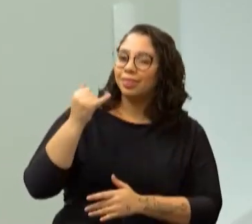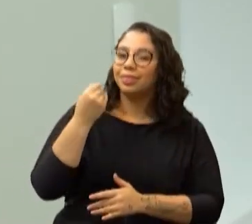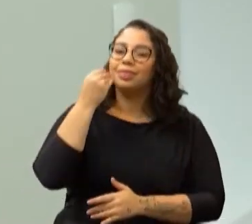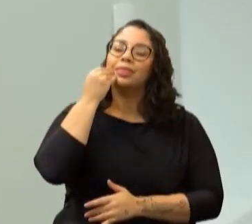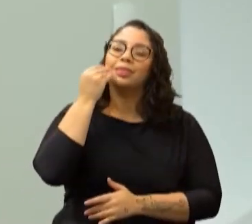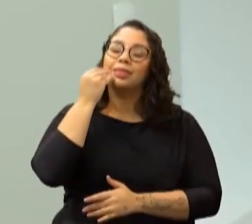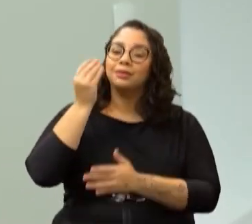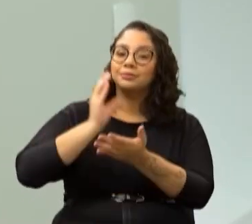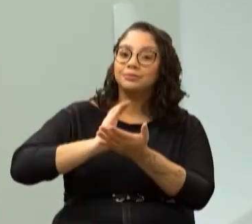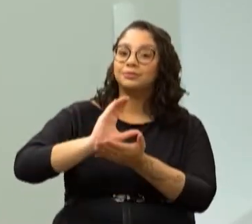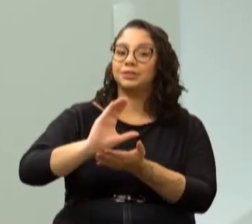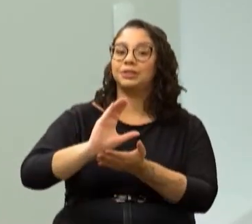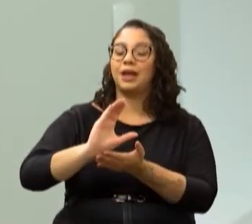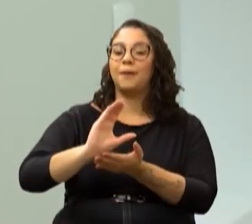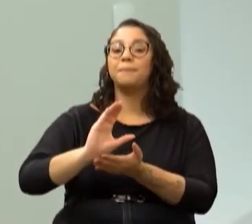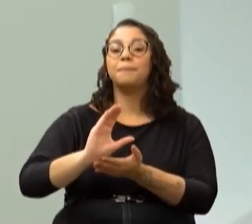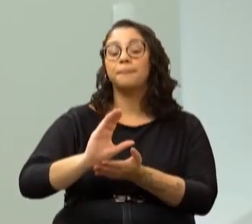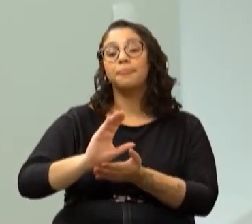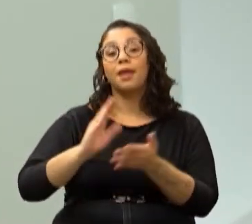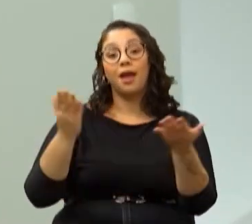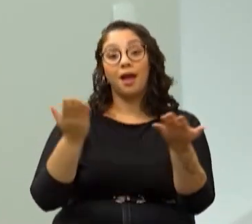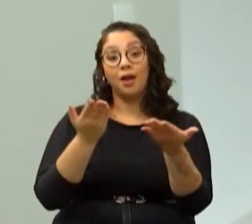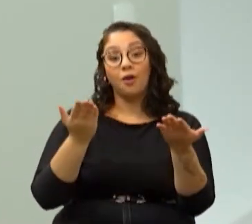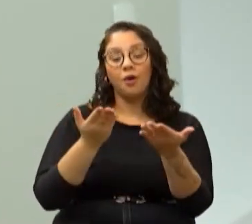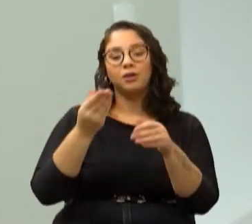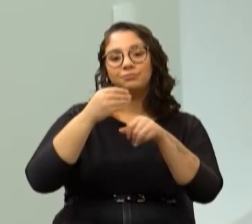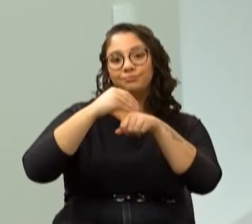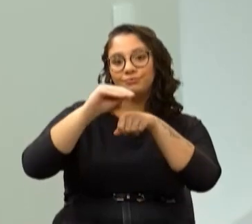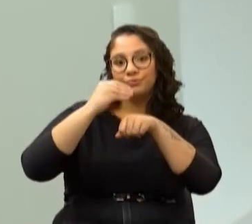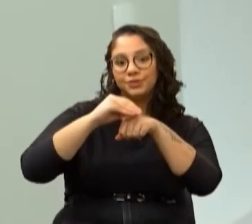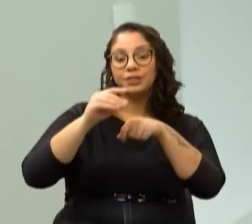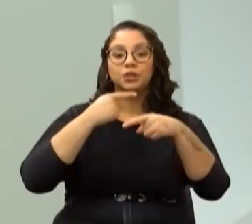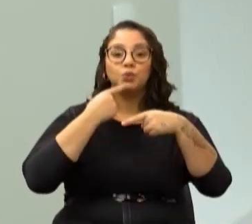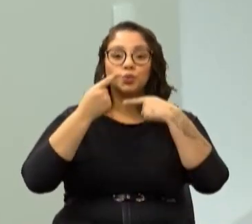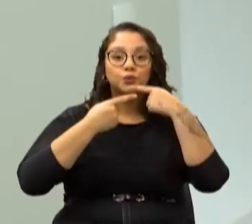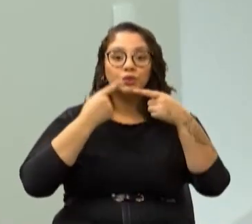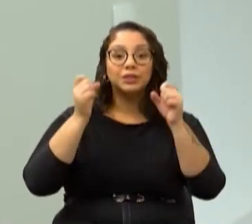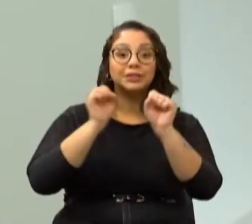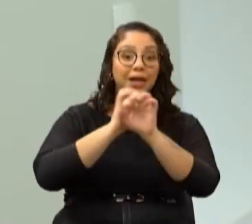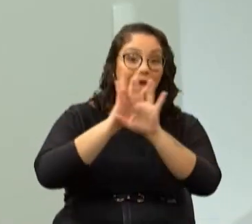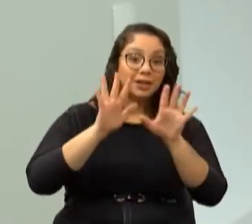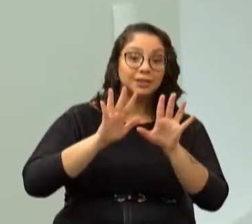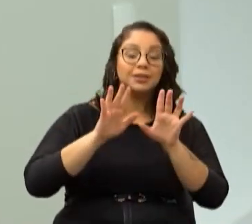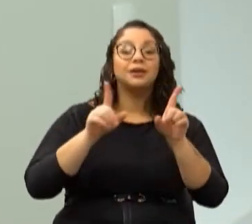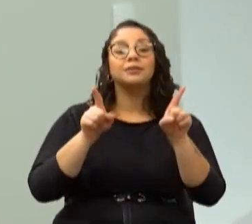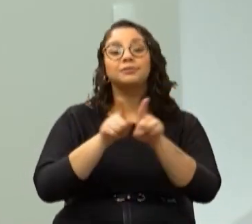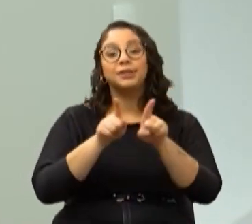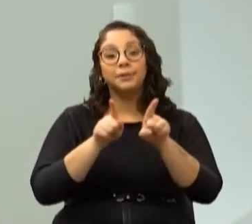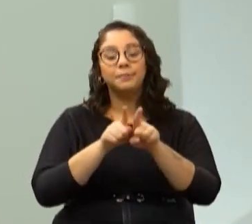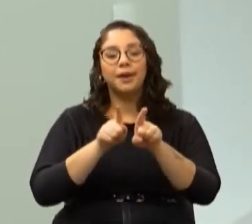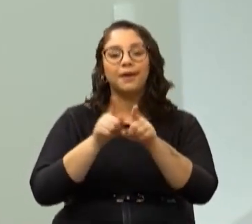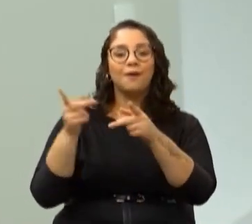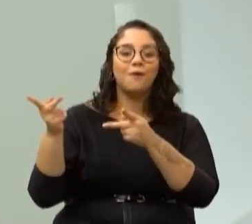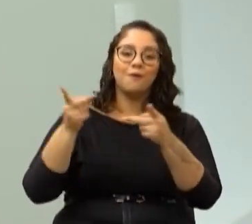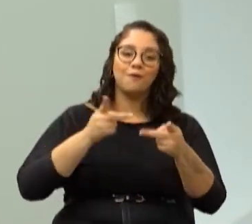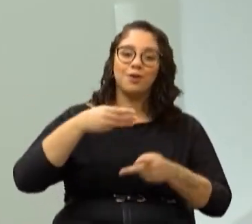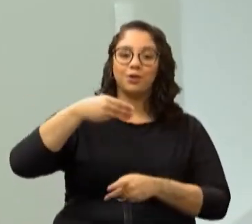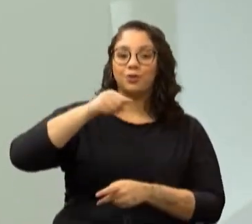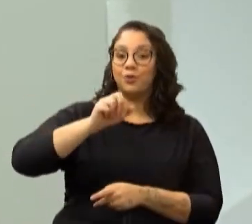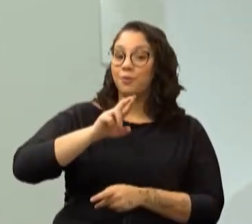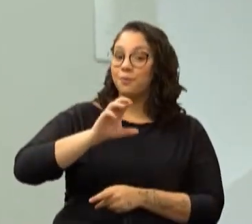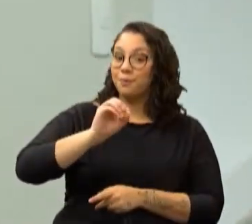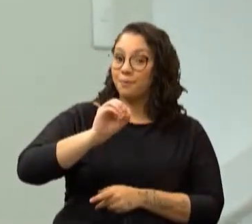mundo dos investimentos e aplicações, nós vamos dar dicas, tirar dúvidas de vocês. E para isso a gente convidou o